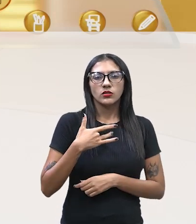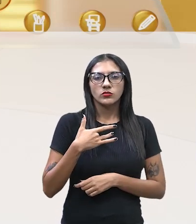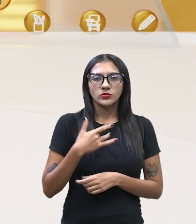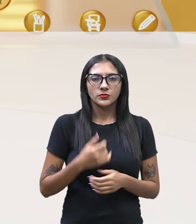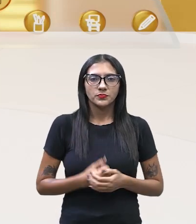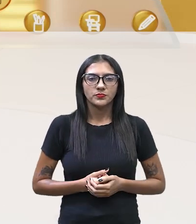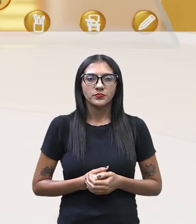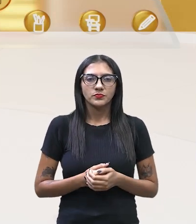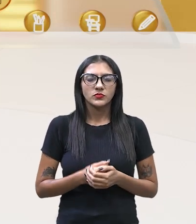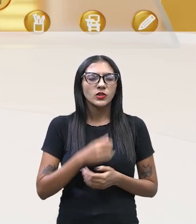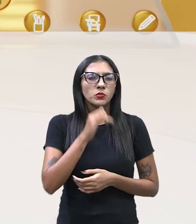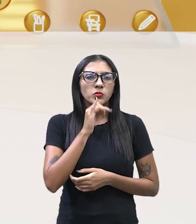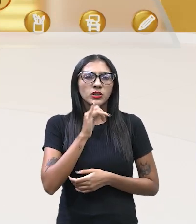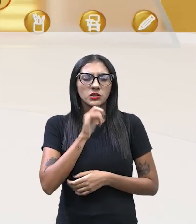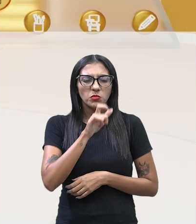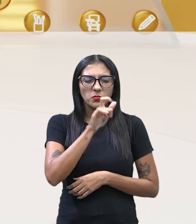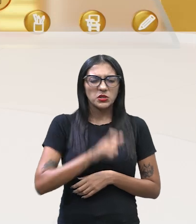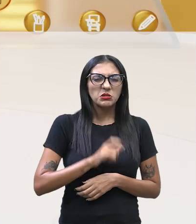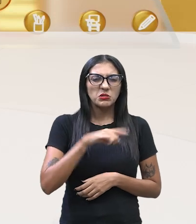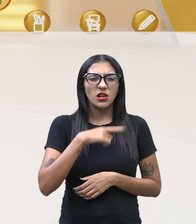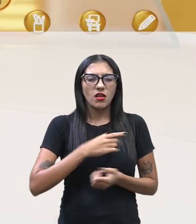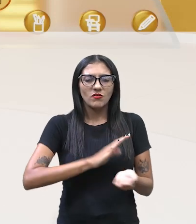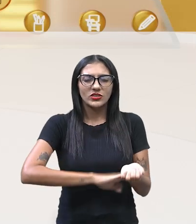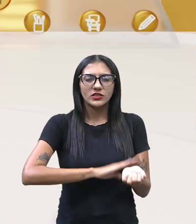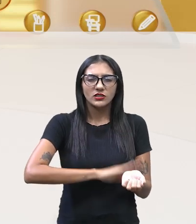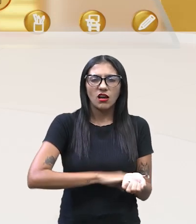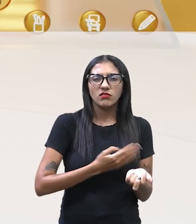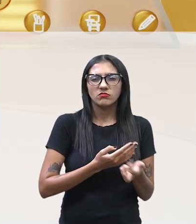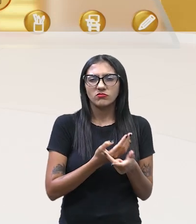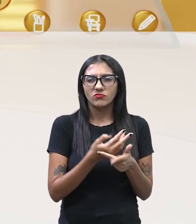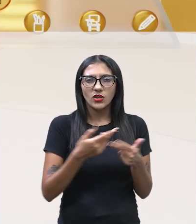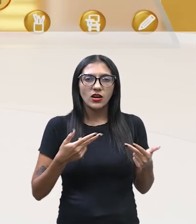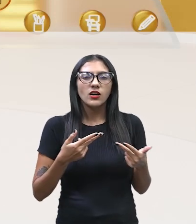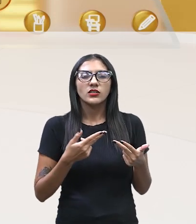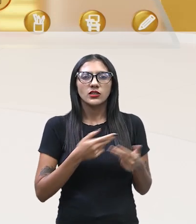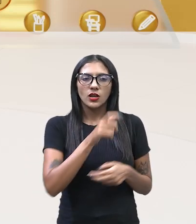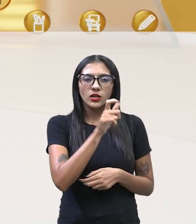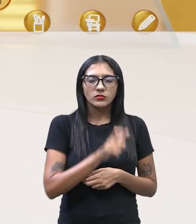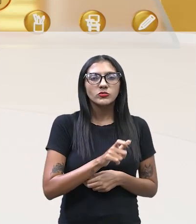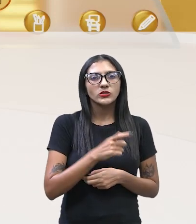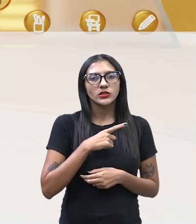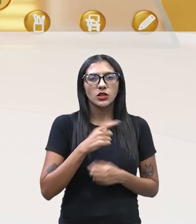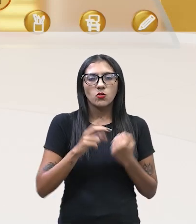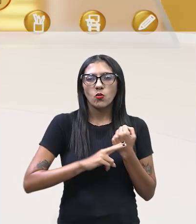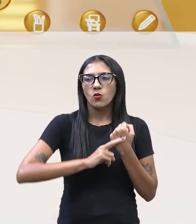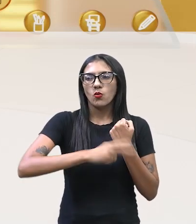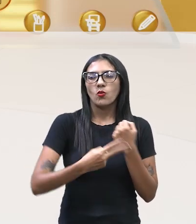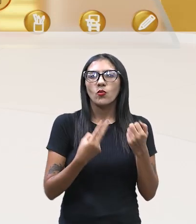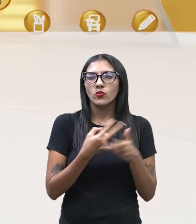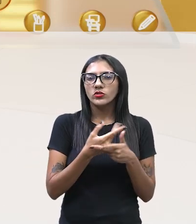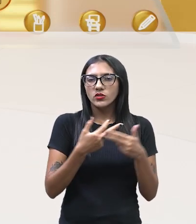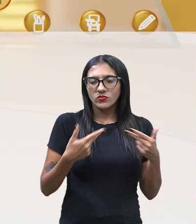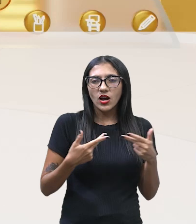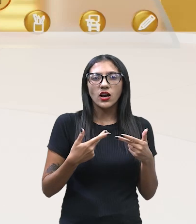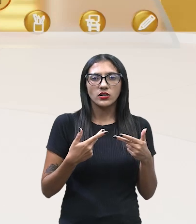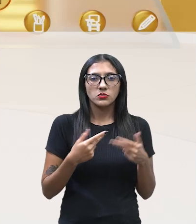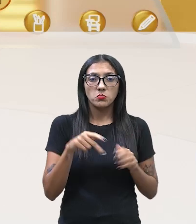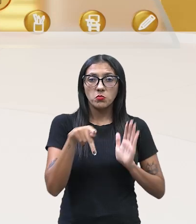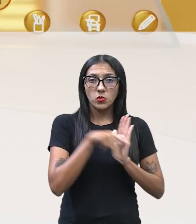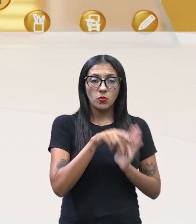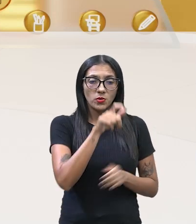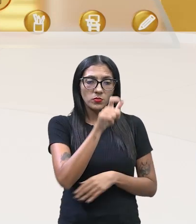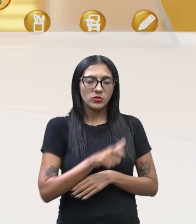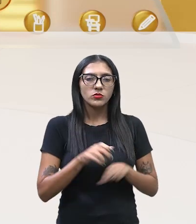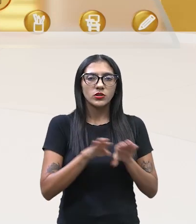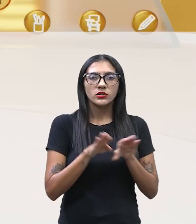os vícios eles vão afetar a saúde do indivíduo, não só desse próprio indivíduo, mas também da família, né,